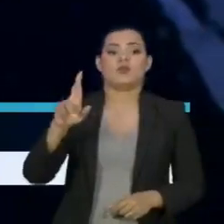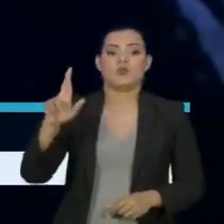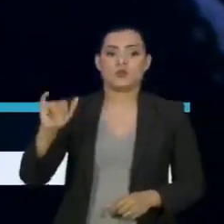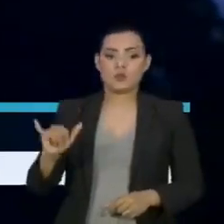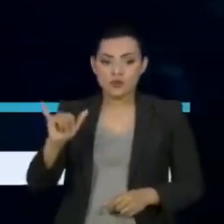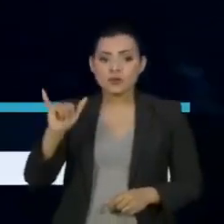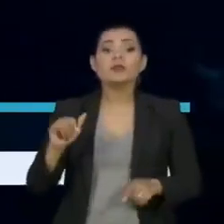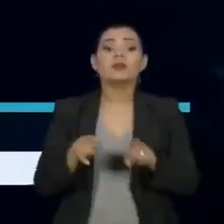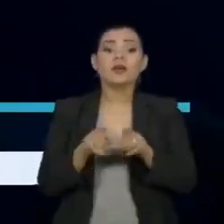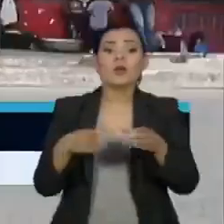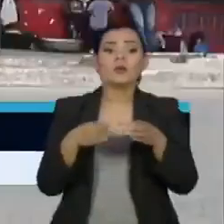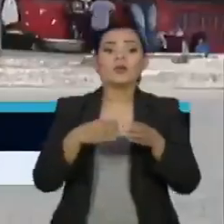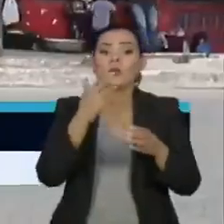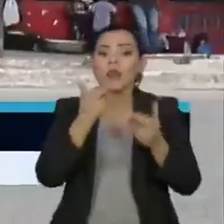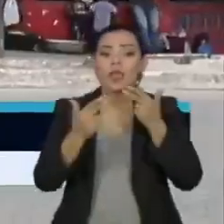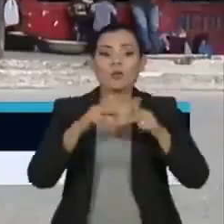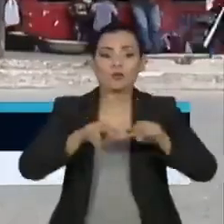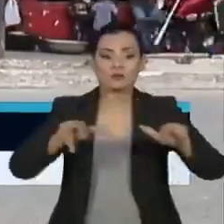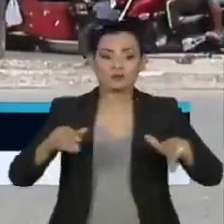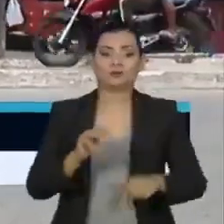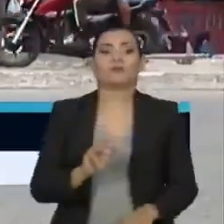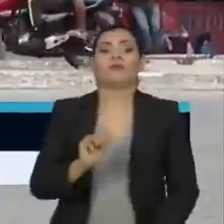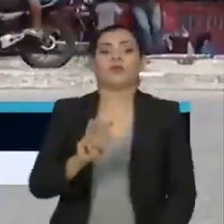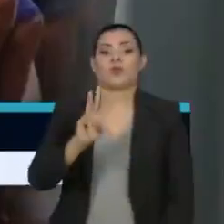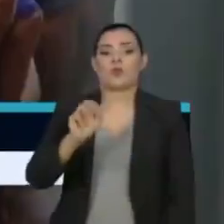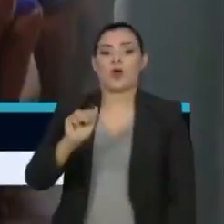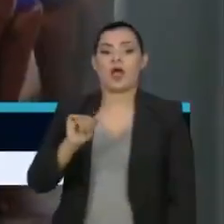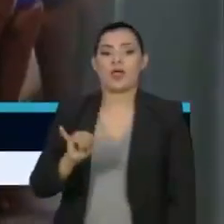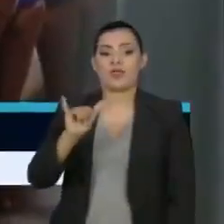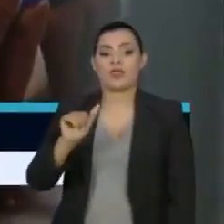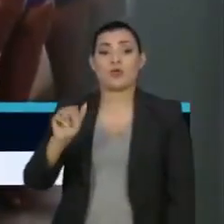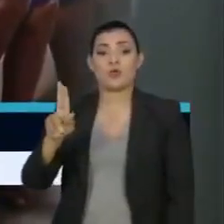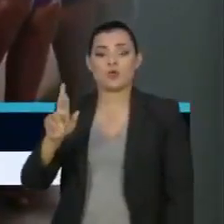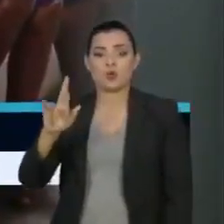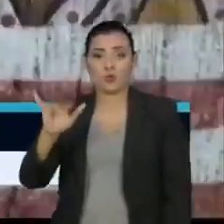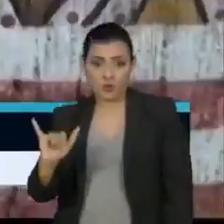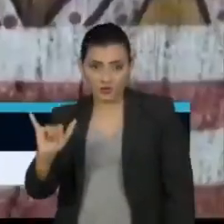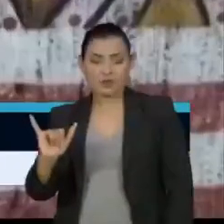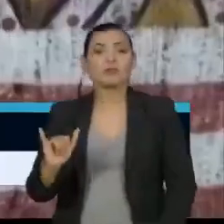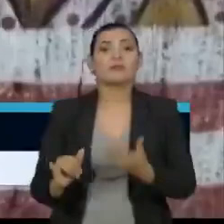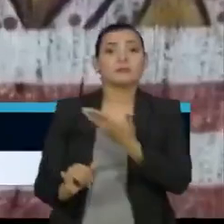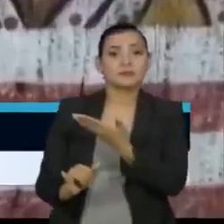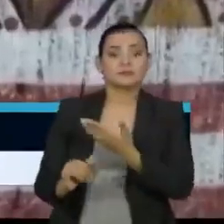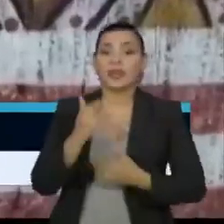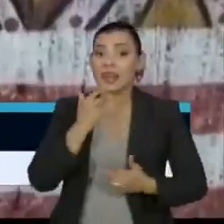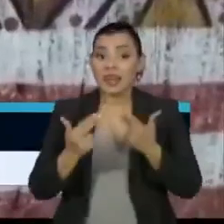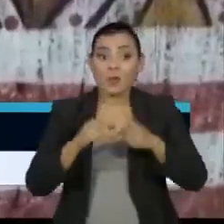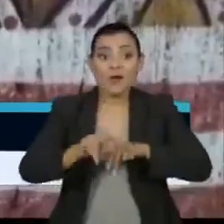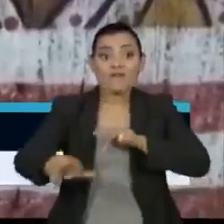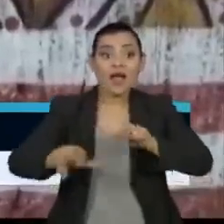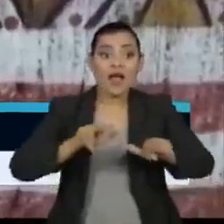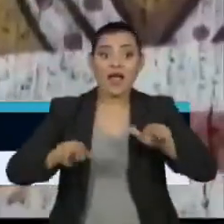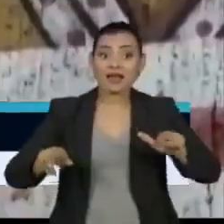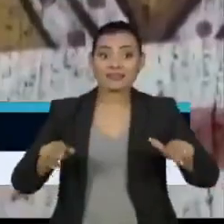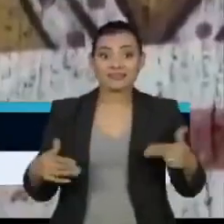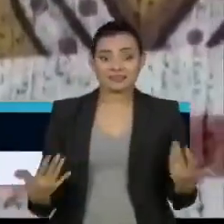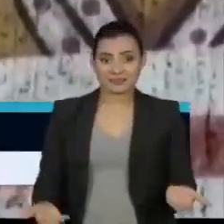idiomas oficiais da região. Uma cidade onde se fala Baniwa,